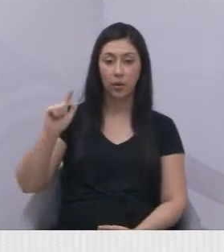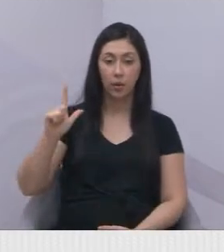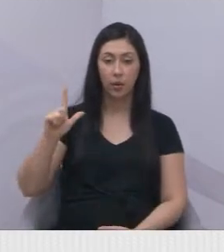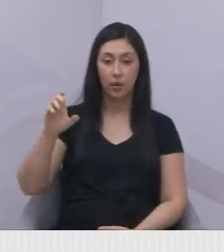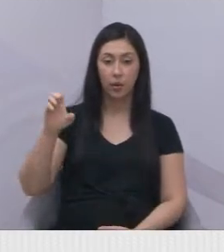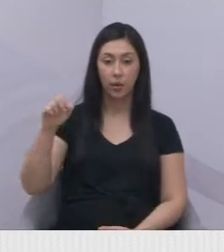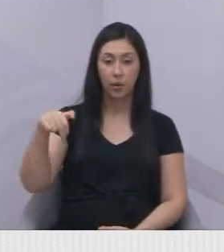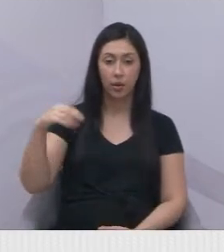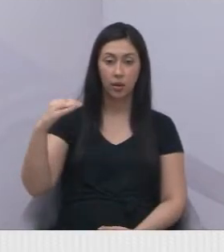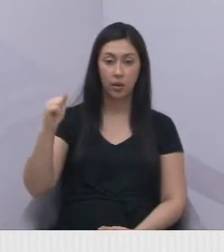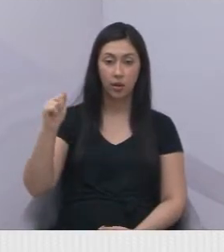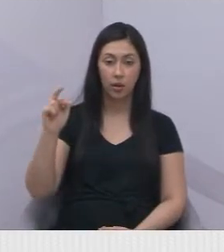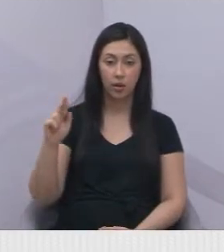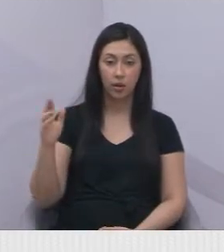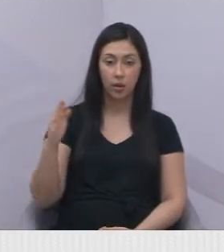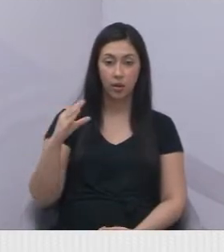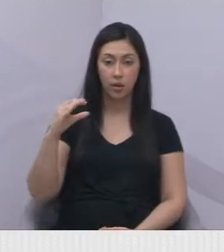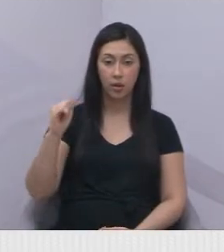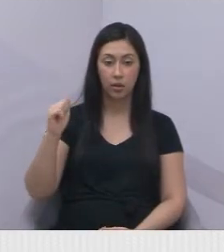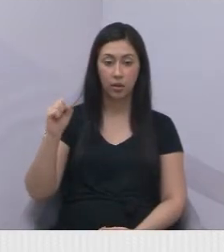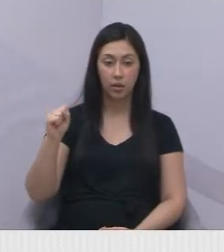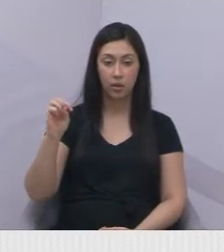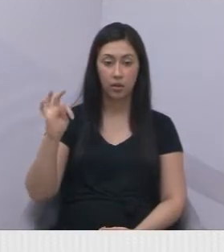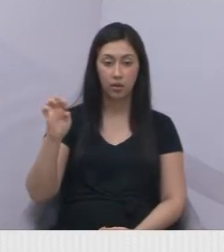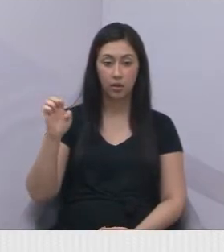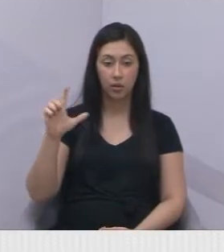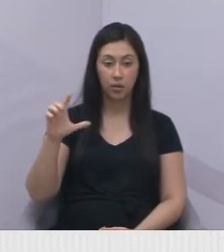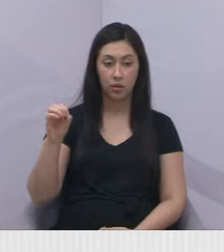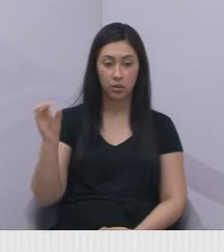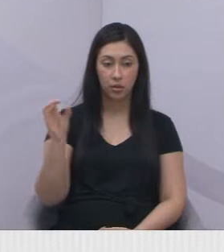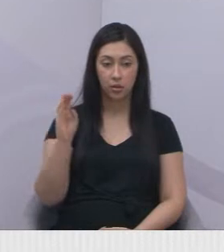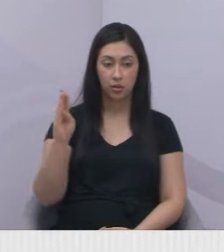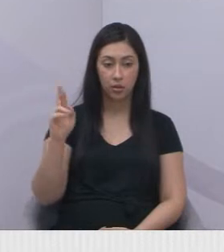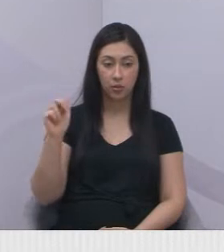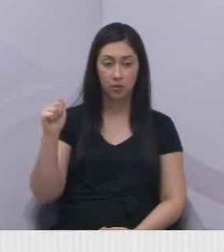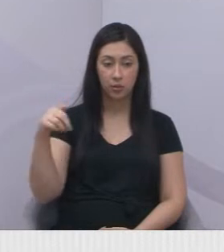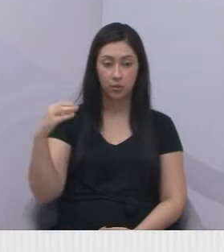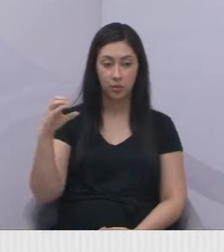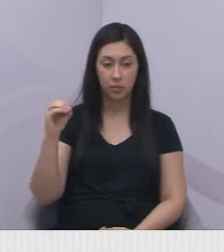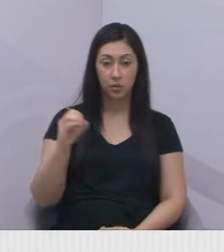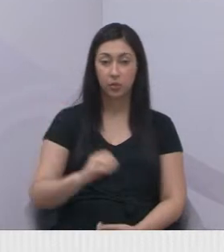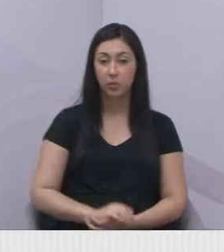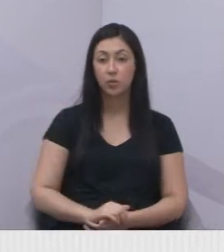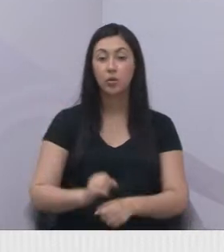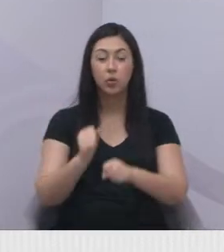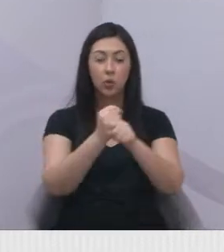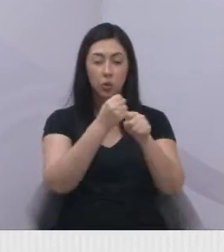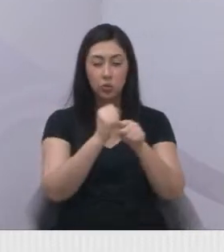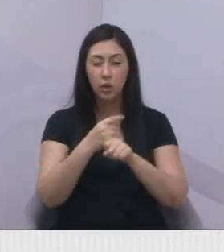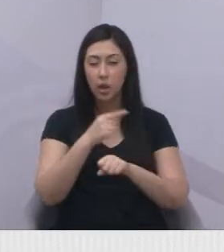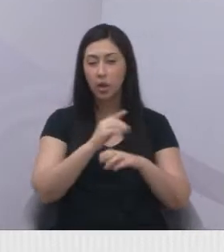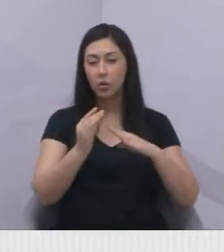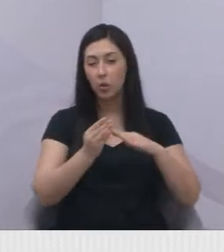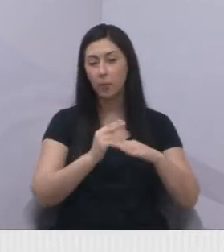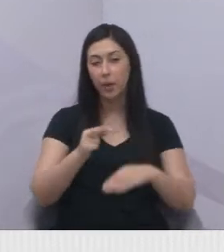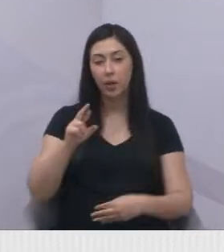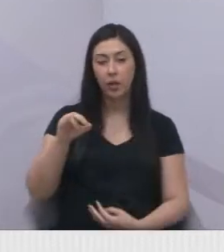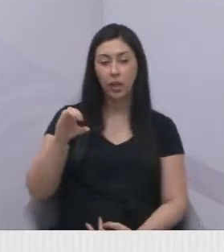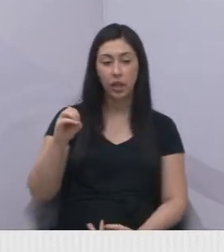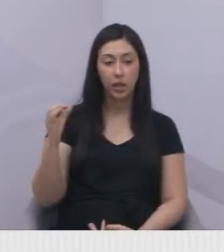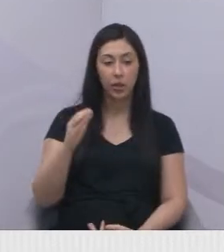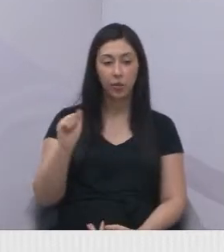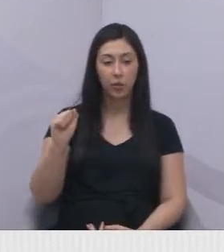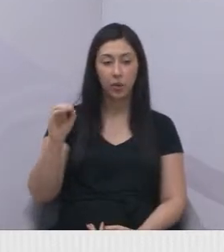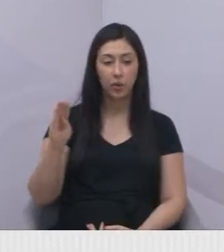Alberto Alencar Castelo Branco. Esse é um viaduto que está ali, no Rio Abaixo. Já colocaram